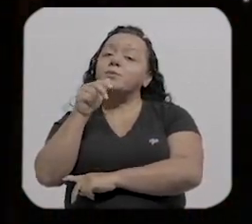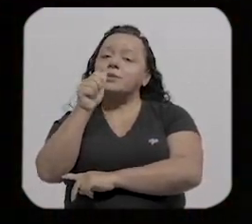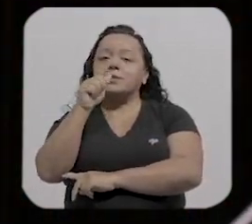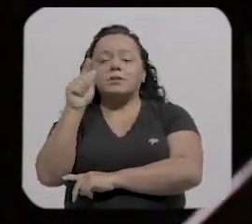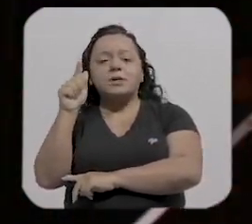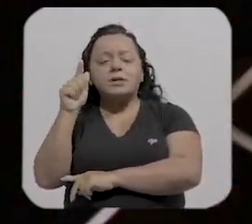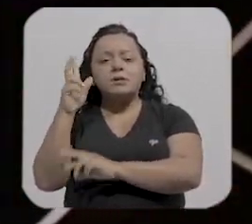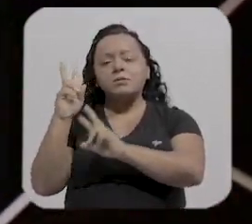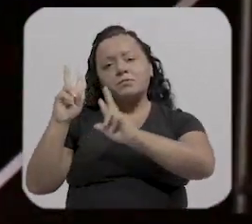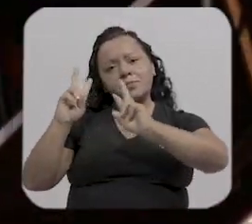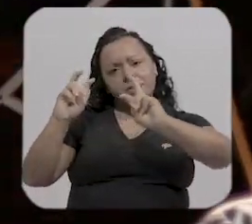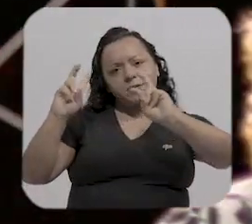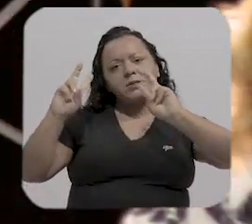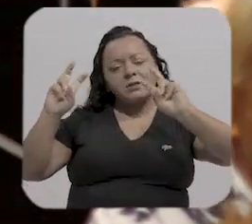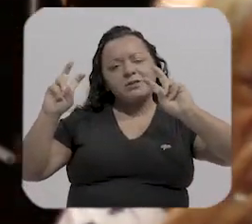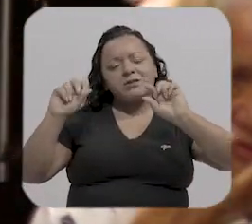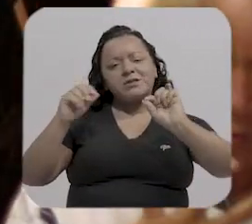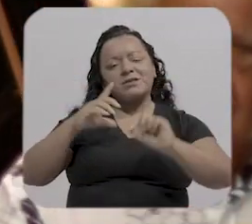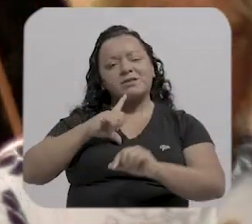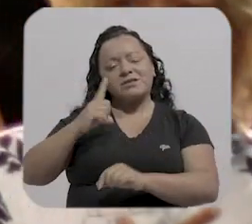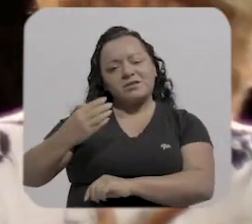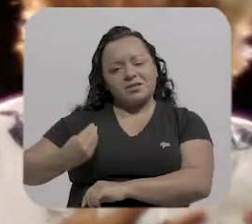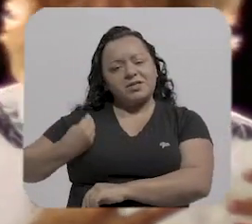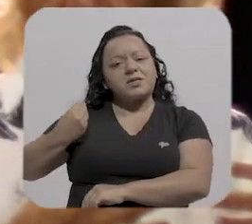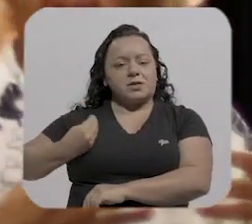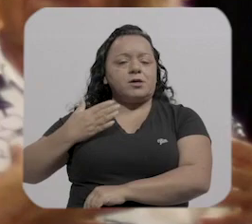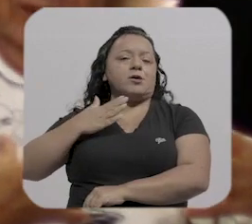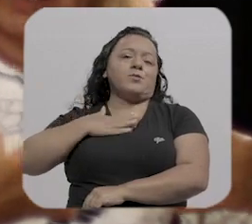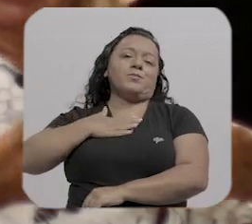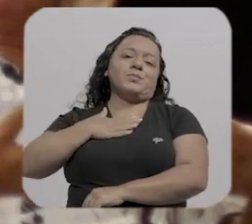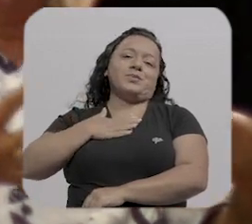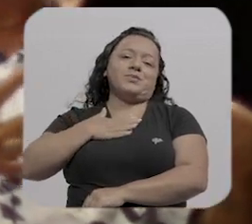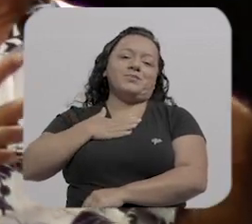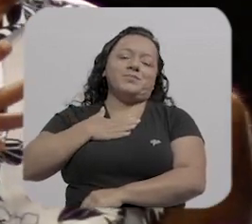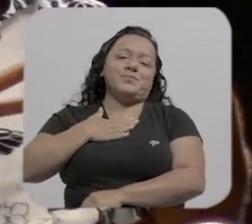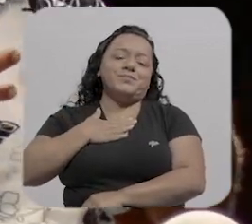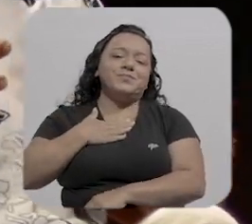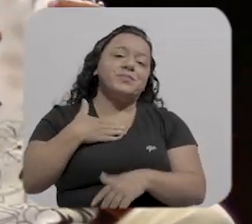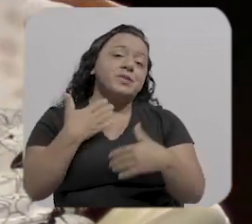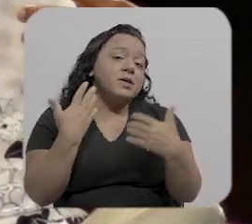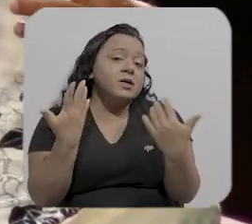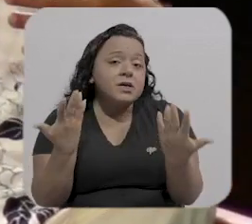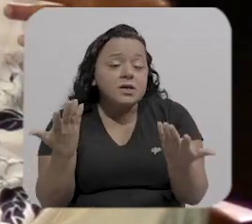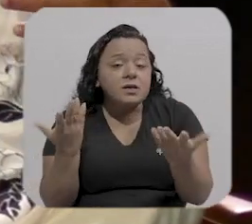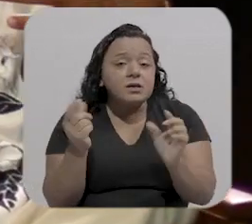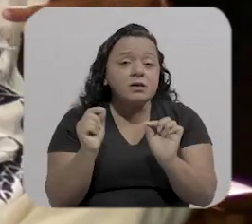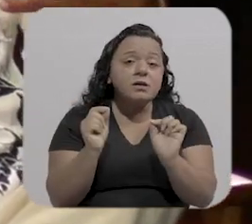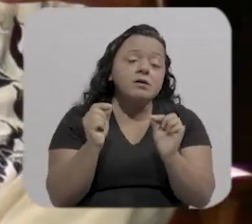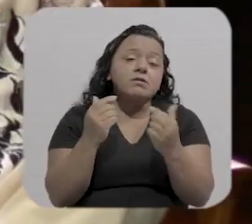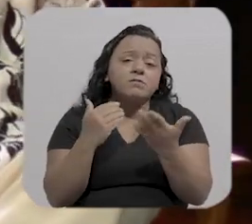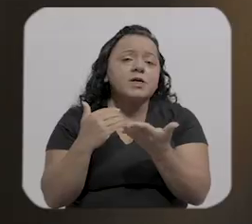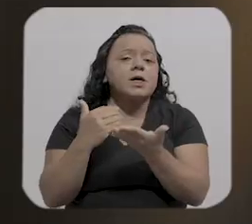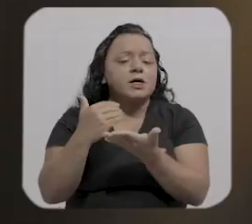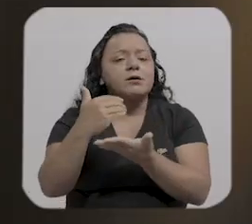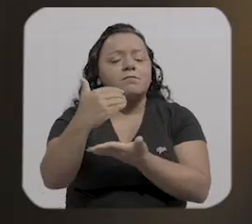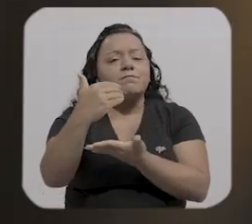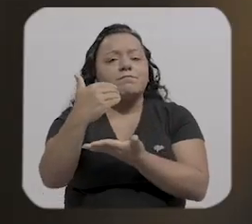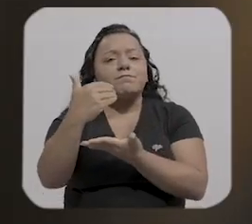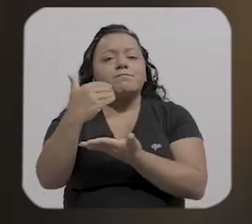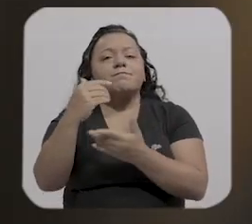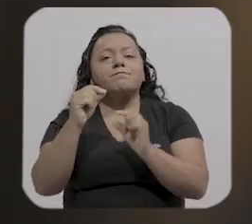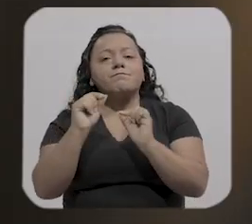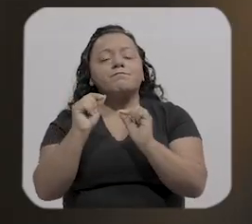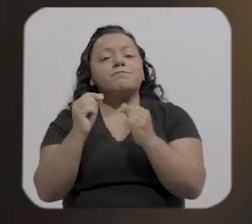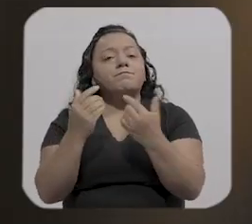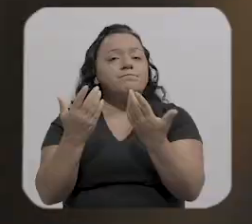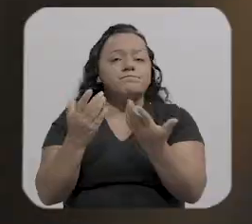São percepções que até hoje elas estão comigo, elas estão comigo, né? E acho que foi assim que